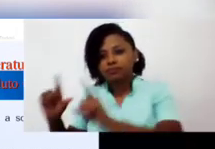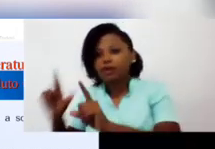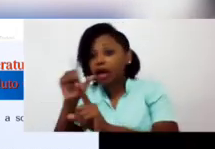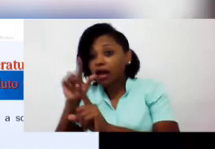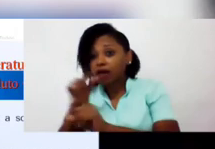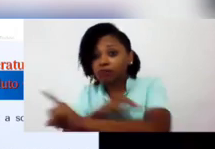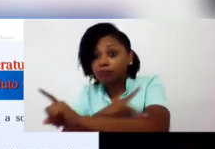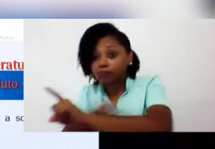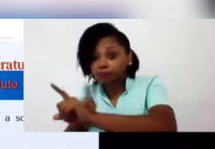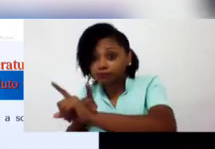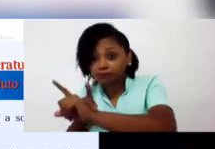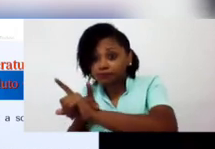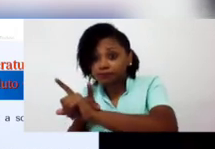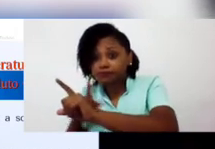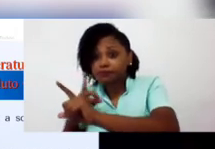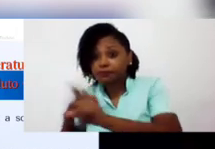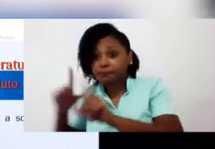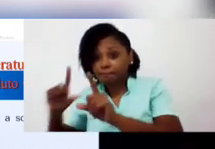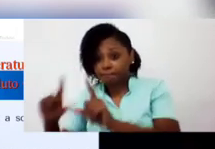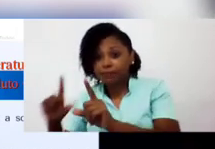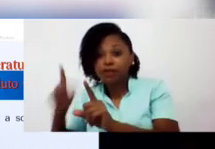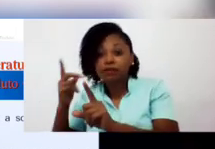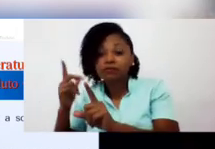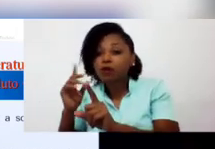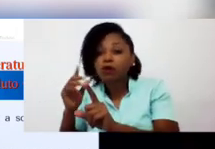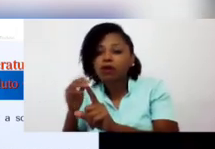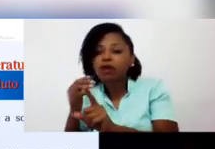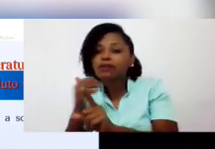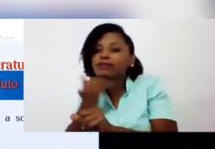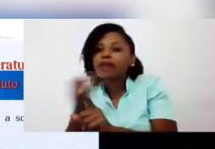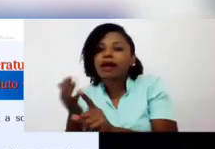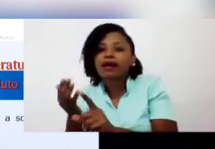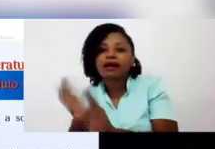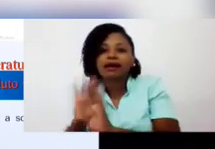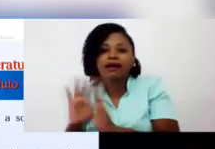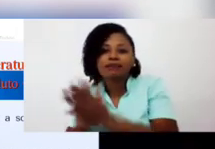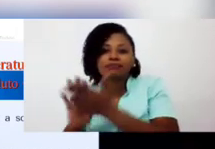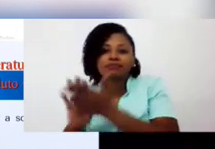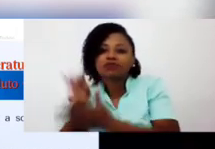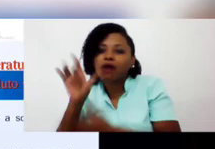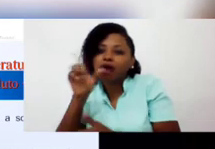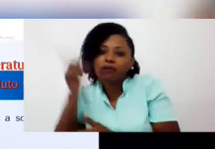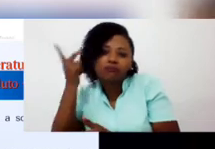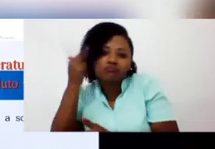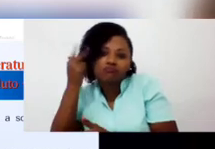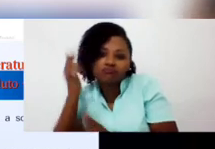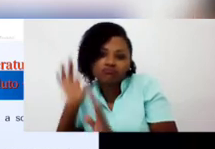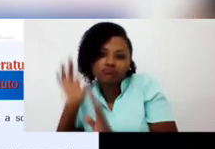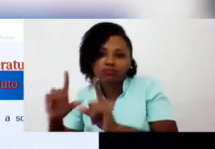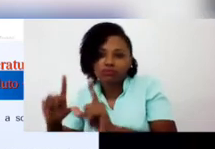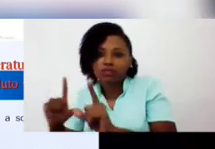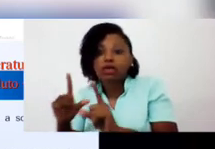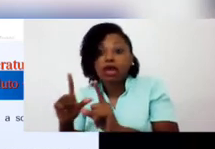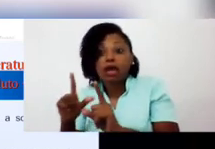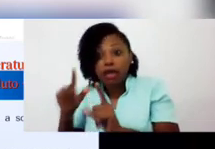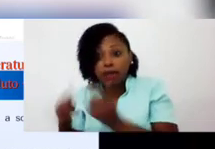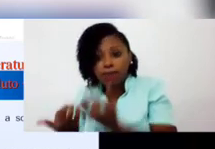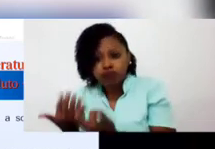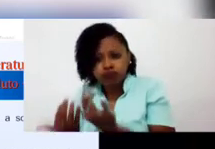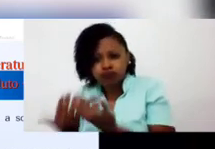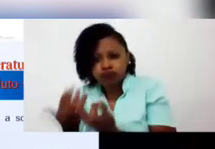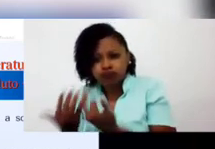ebulição. Quando a gente tem aqui a água, por exemplo, água pura, ocorre um aquecimento, ela entra em